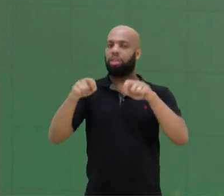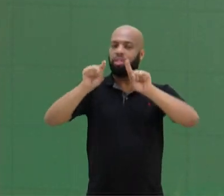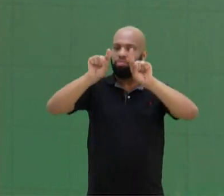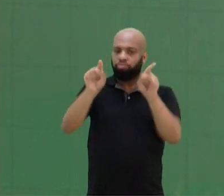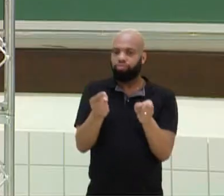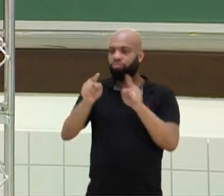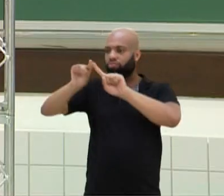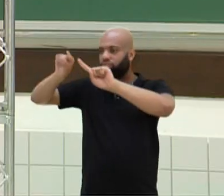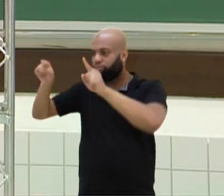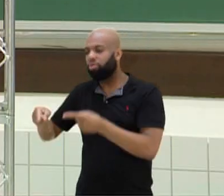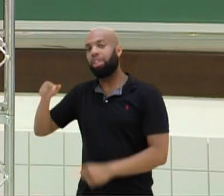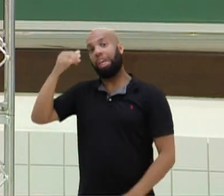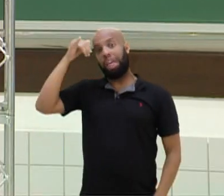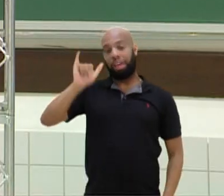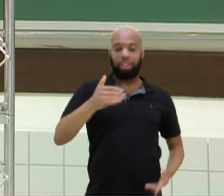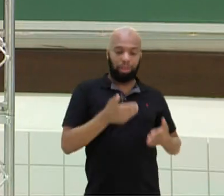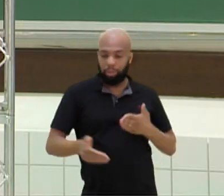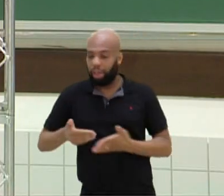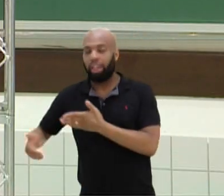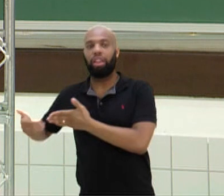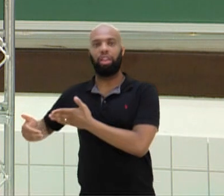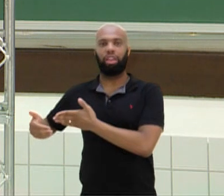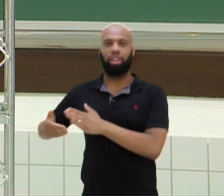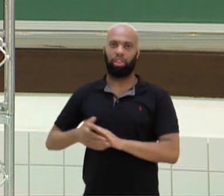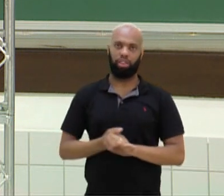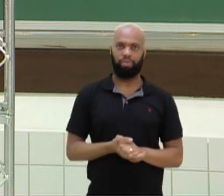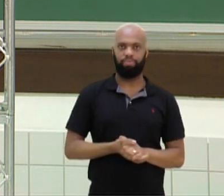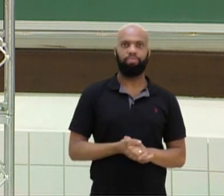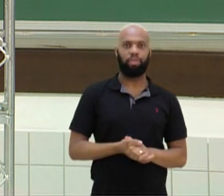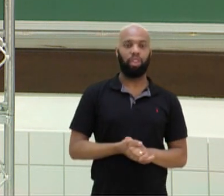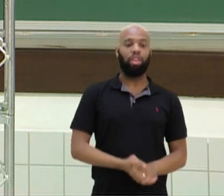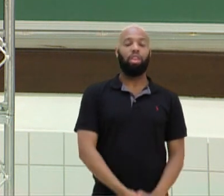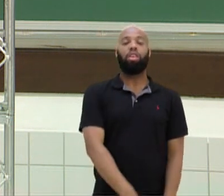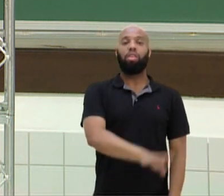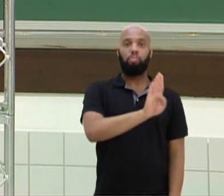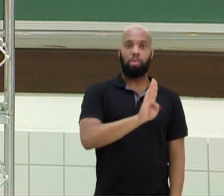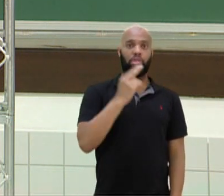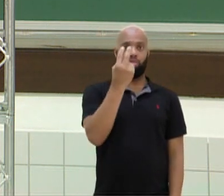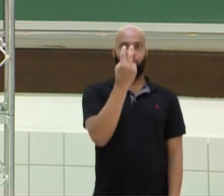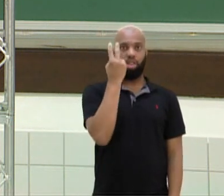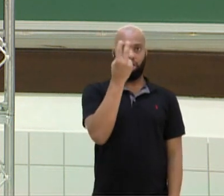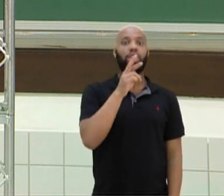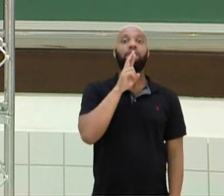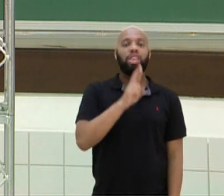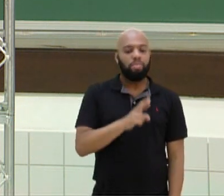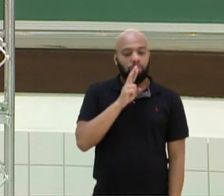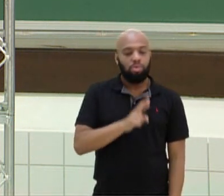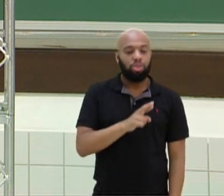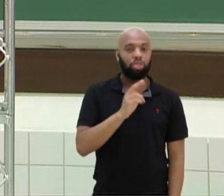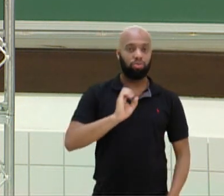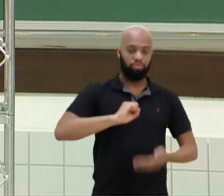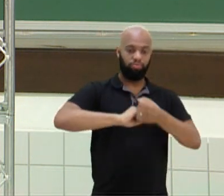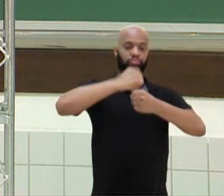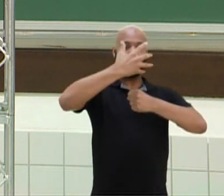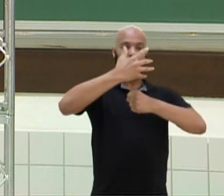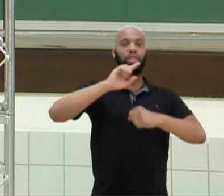eu tenho aqui 5 ao quadrado menos 4 vezes menos 1 vezes menos